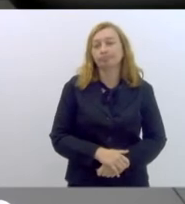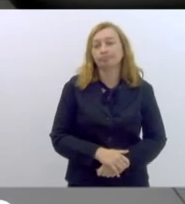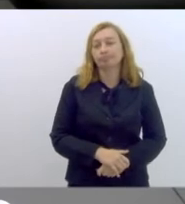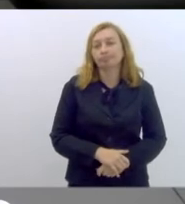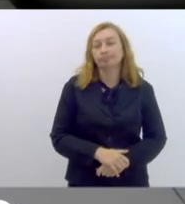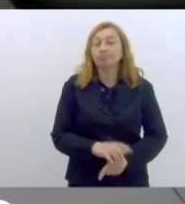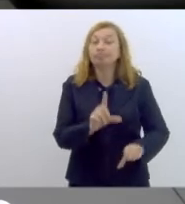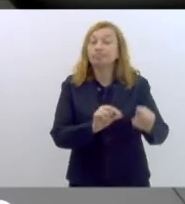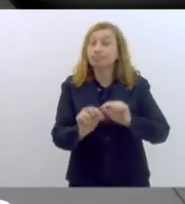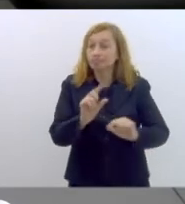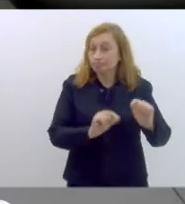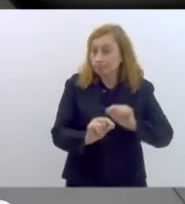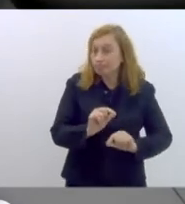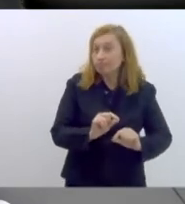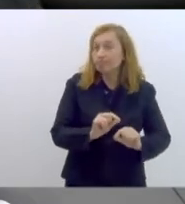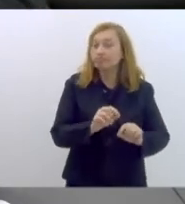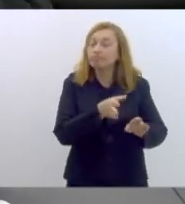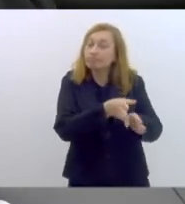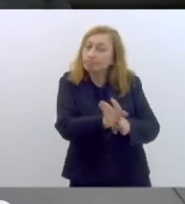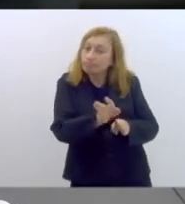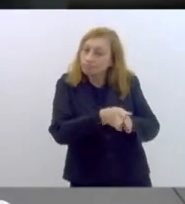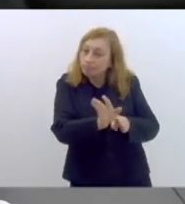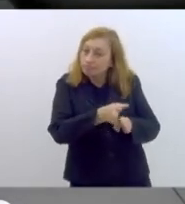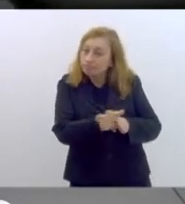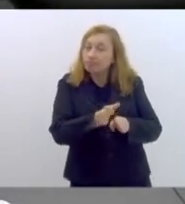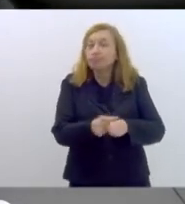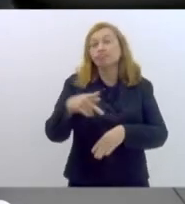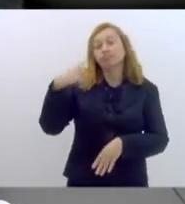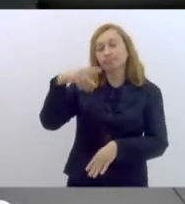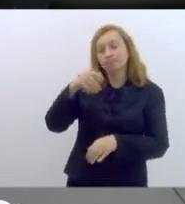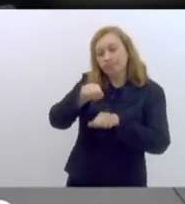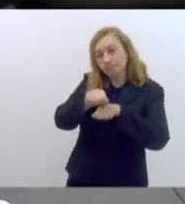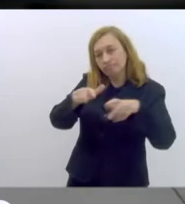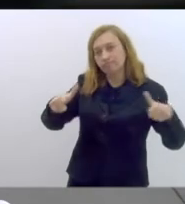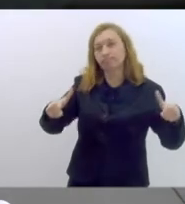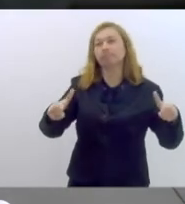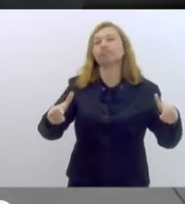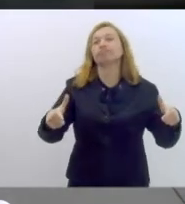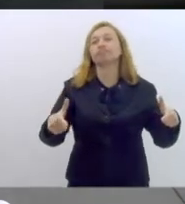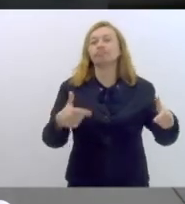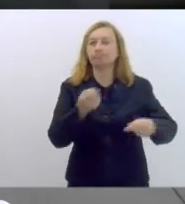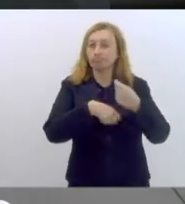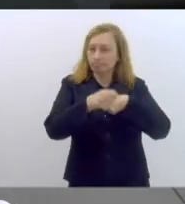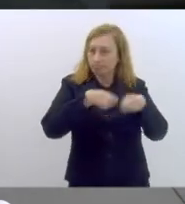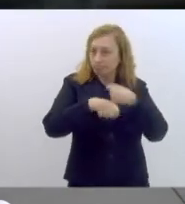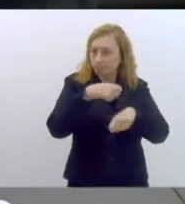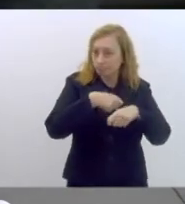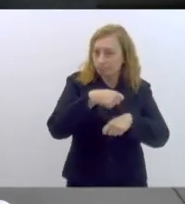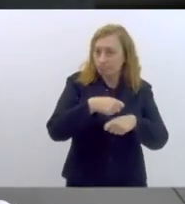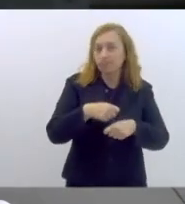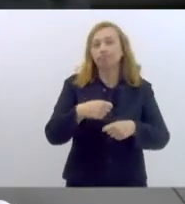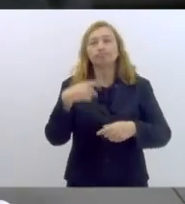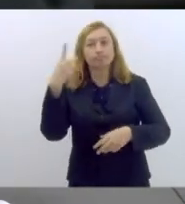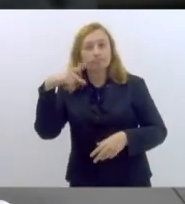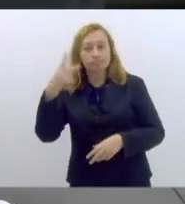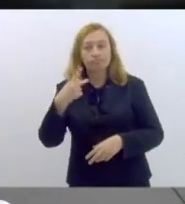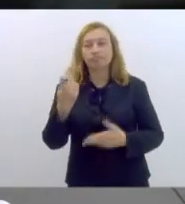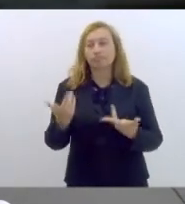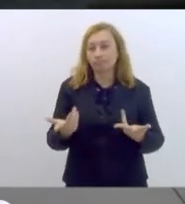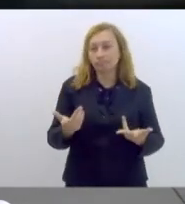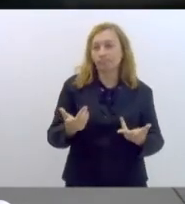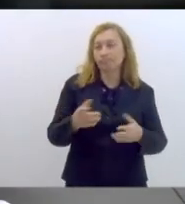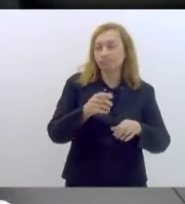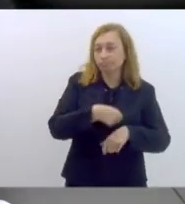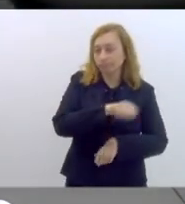de decisões e de orientações de política mais ampla, de política econômica, de política monetária,